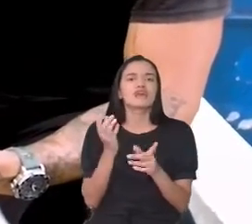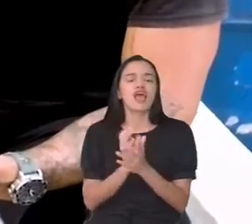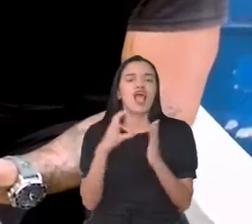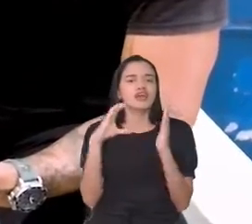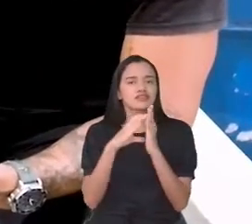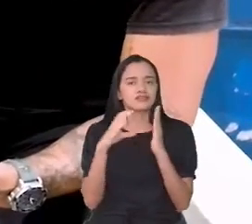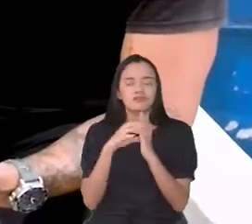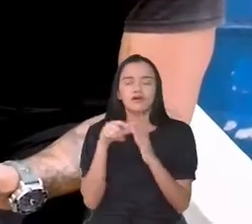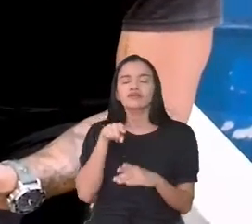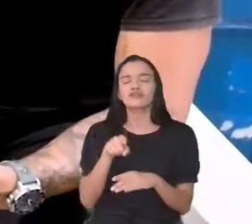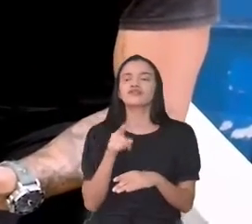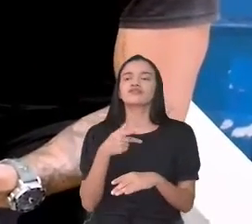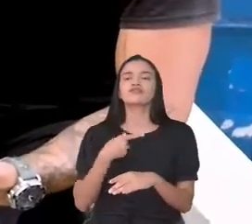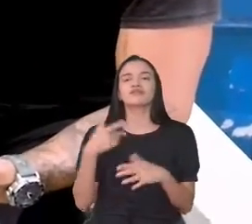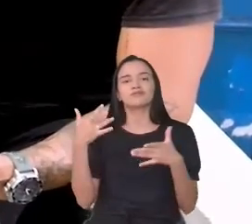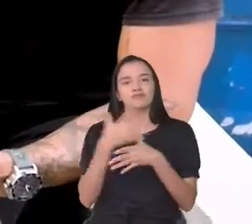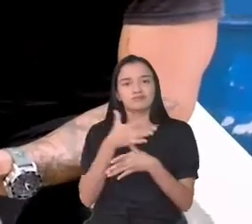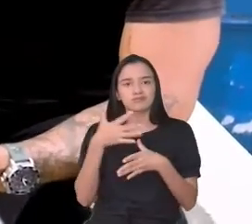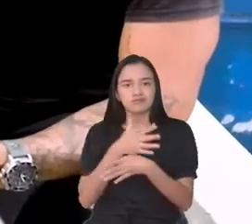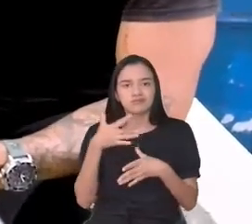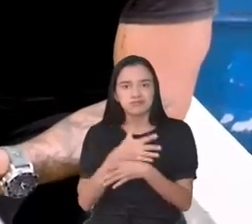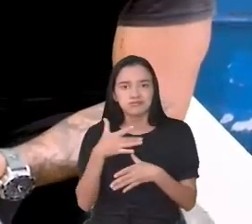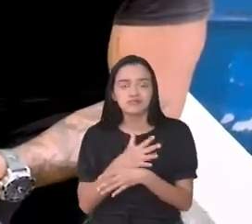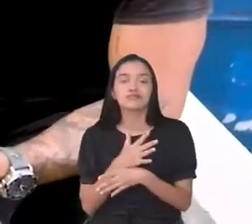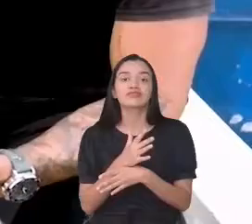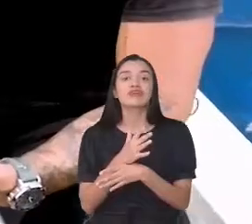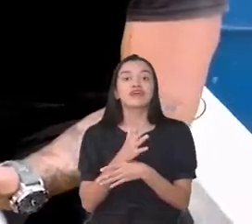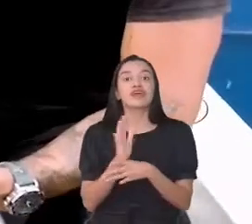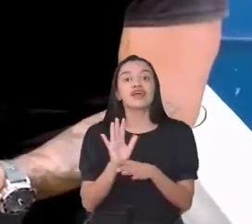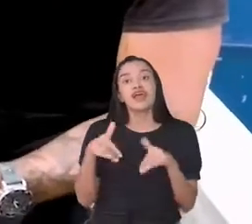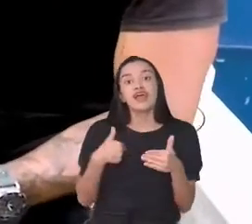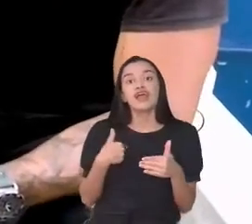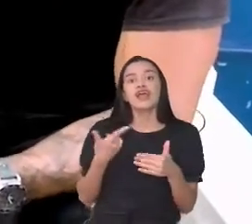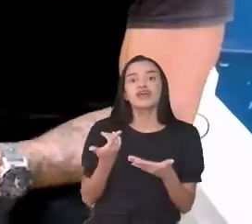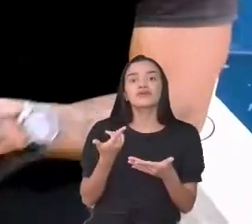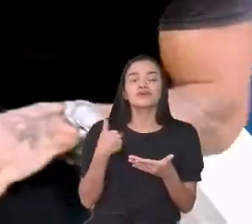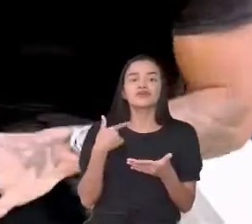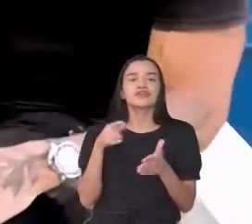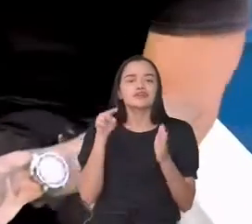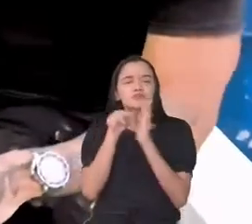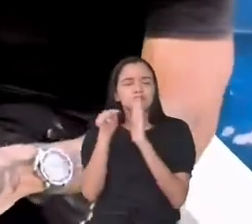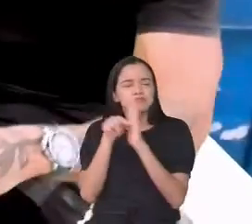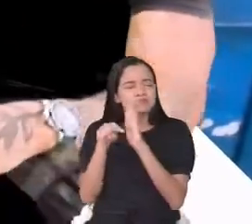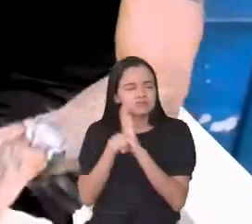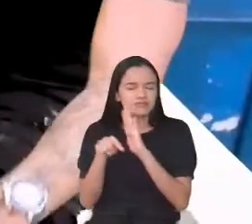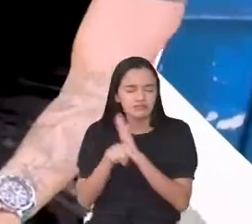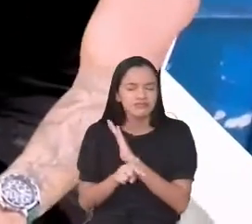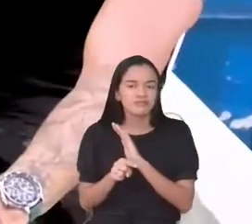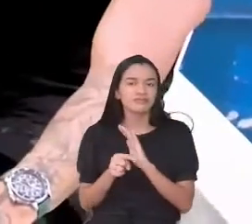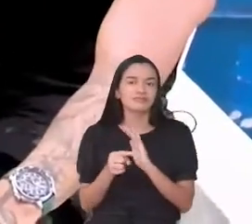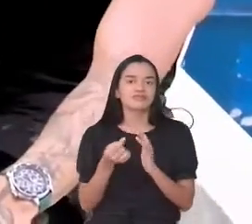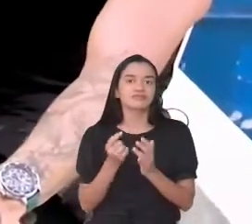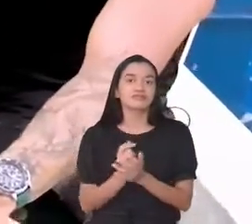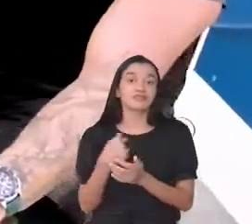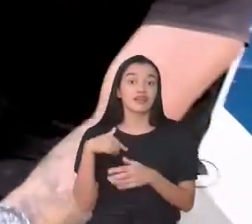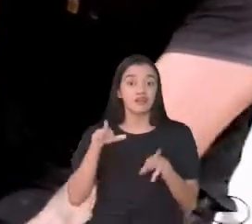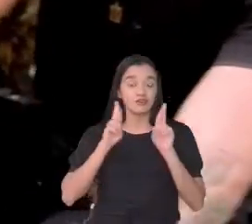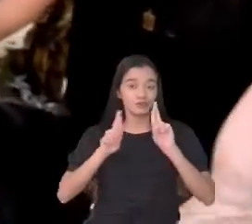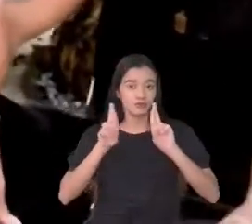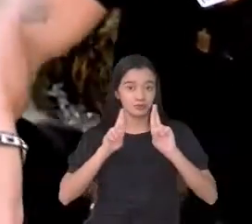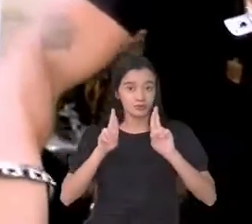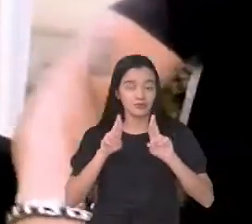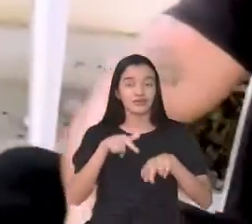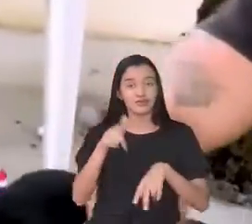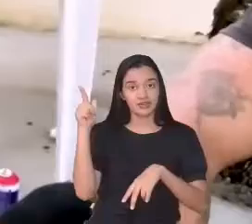que você faz pela cidade, não é? E aí eu queria, na verdade, te fazer algumas perguntas. E espero que você consiga